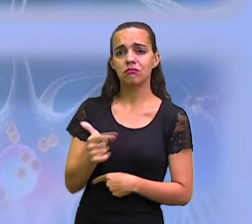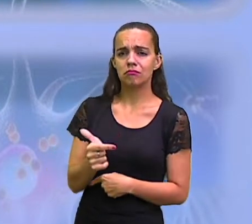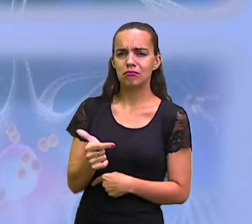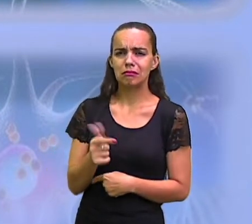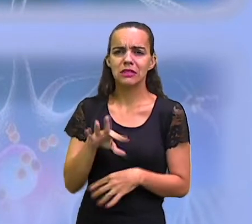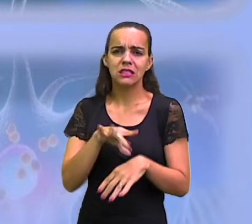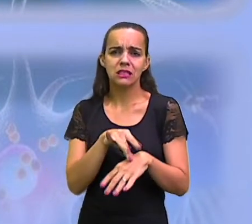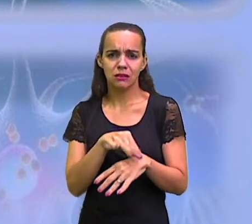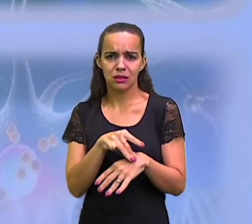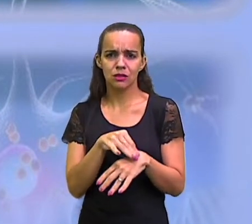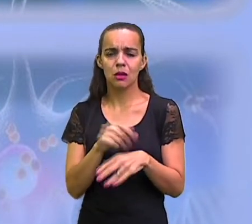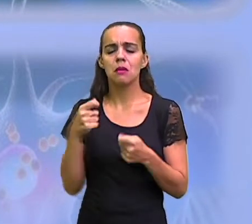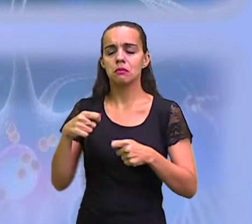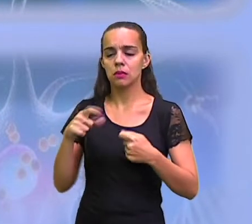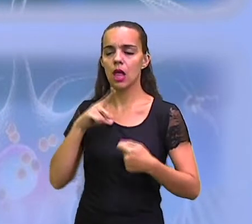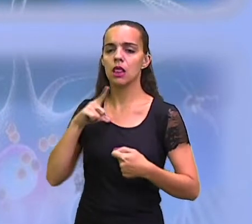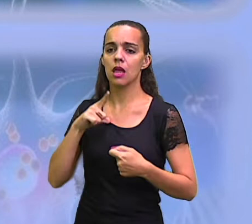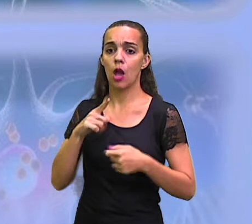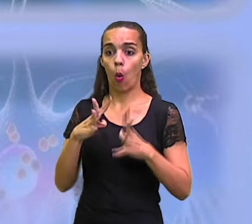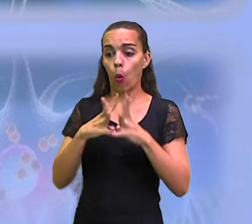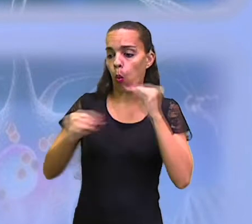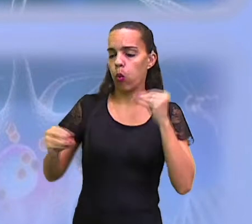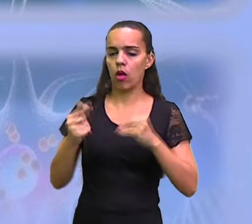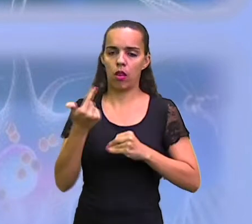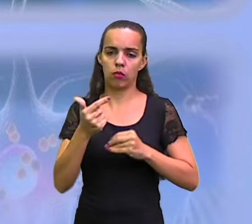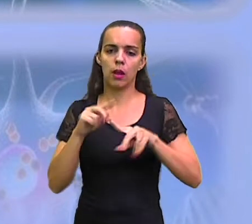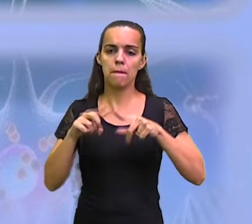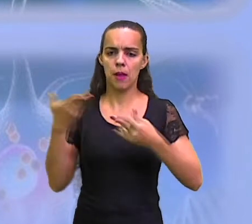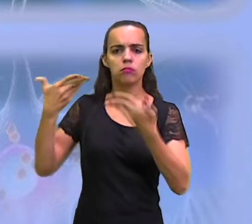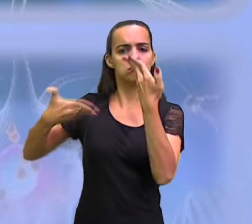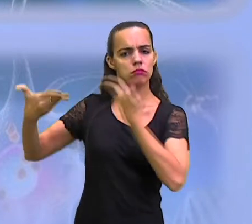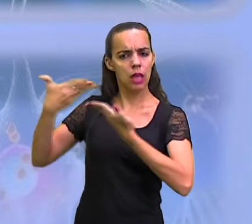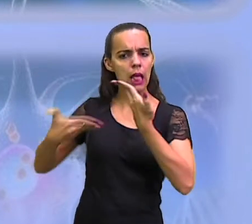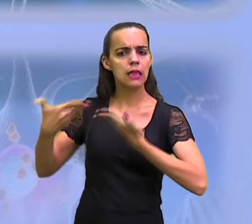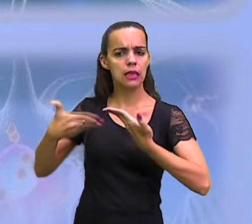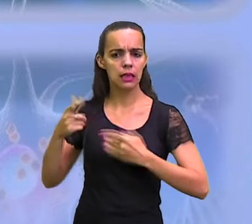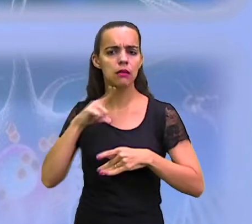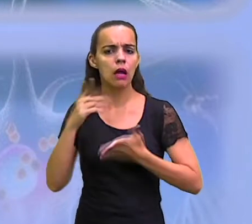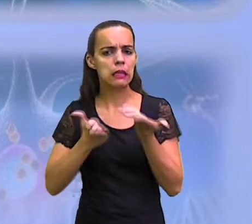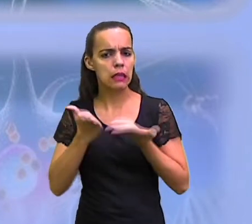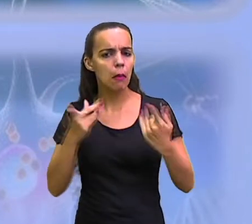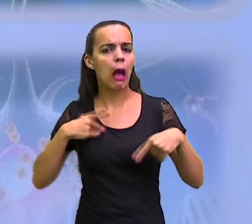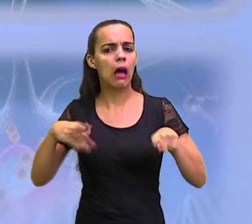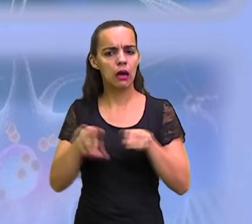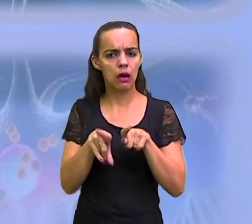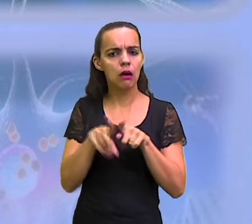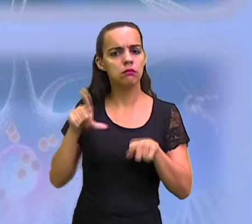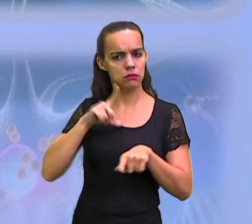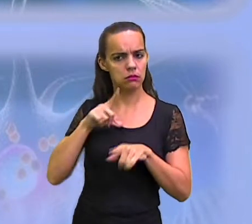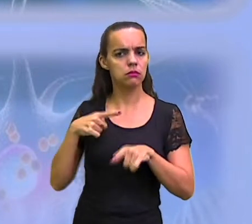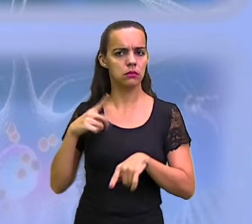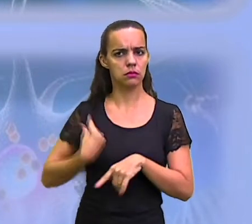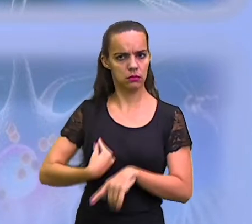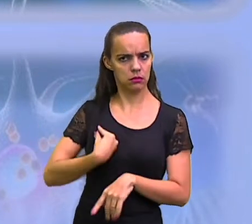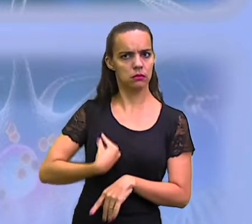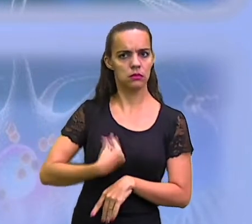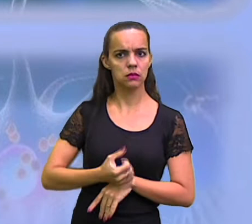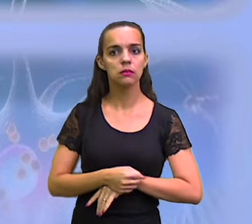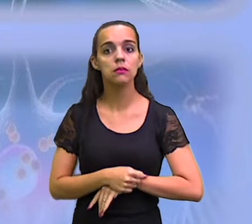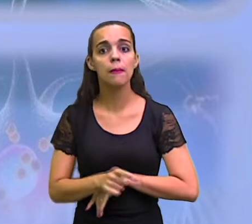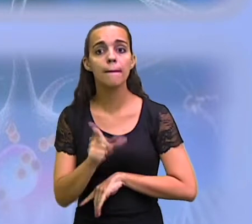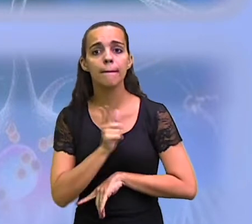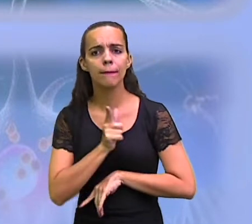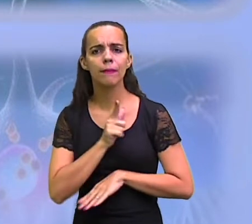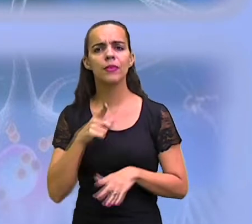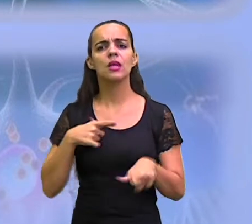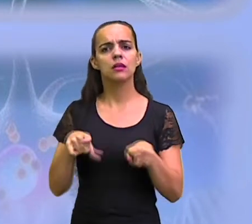doença tem tratamento, o que ajuda a retardar o avanço e possíveis sequelas. Nós temos